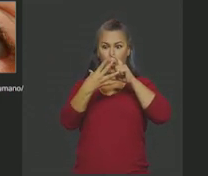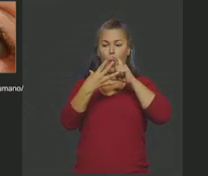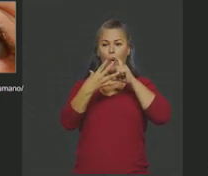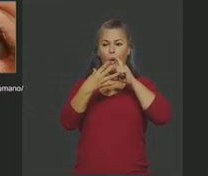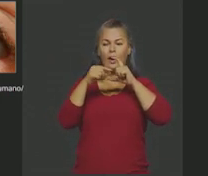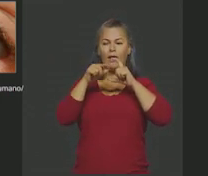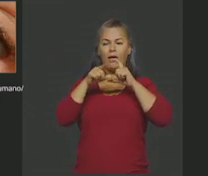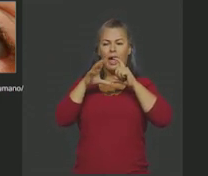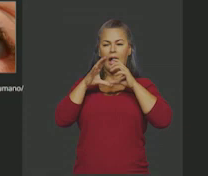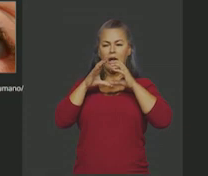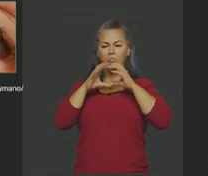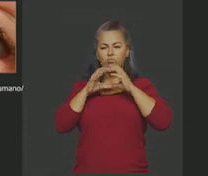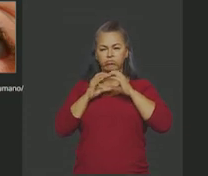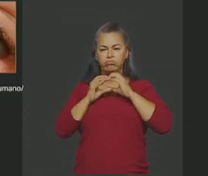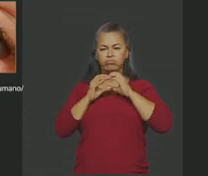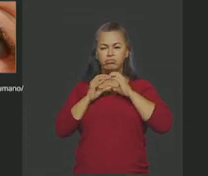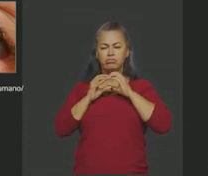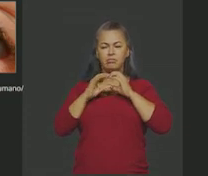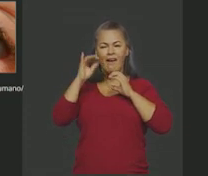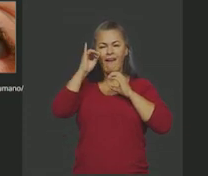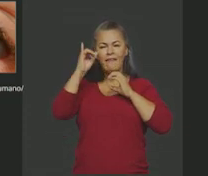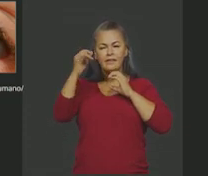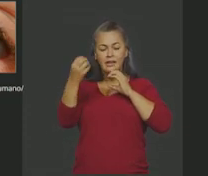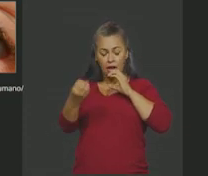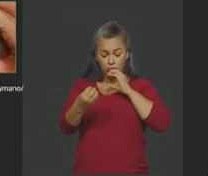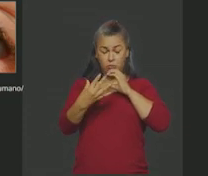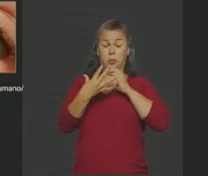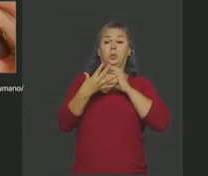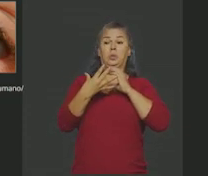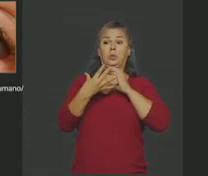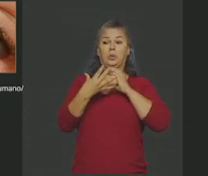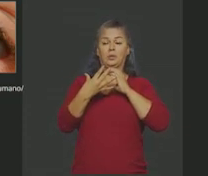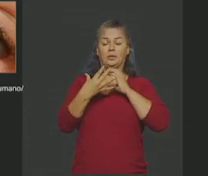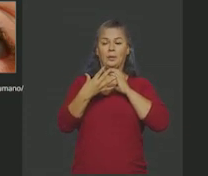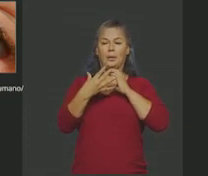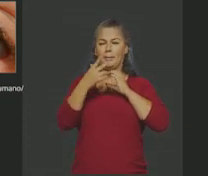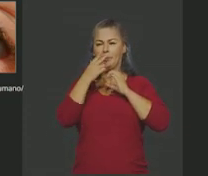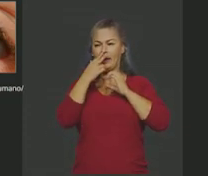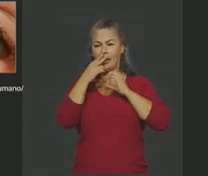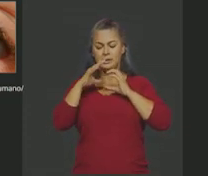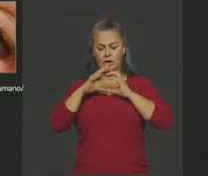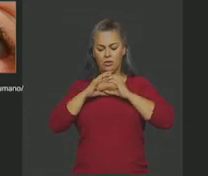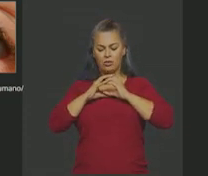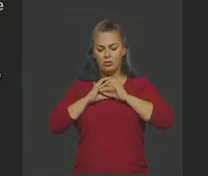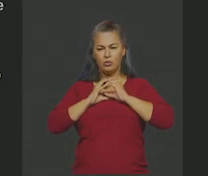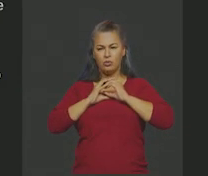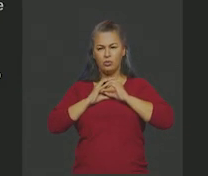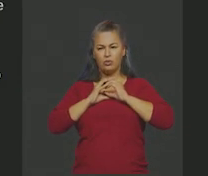aí essa quantidade de luz que entra e que sai, tá? Como se fosse aí um diafragma.